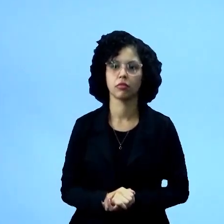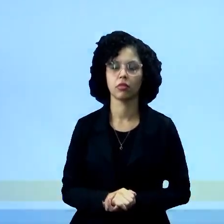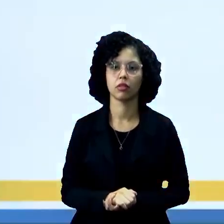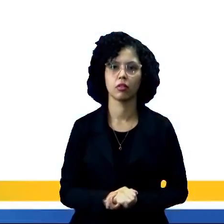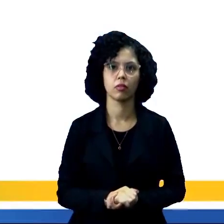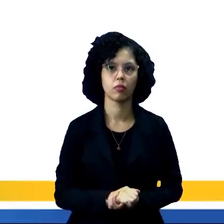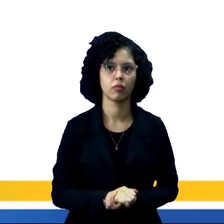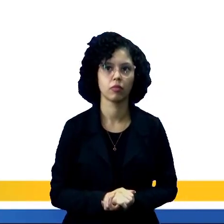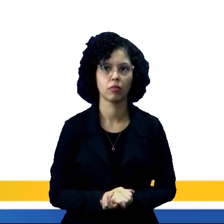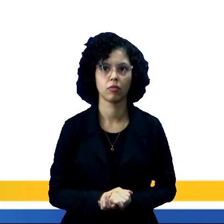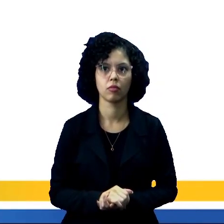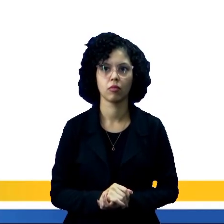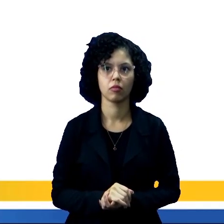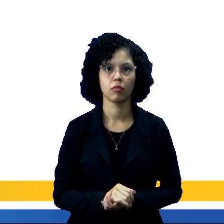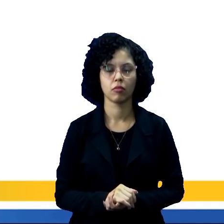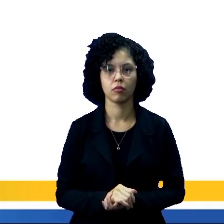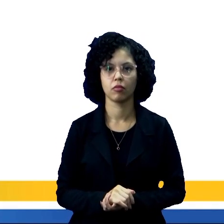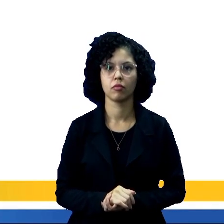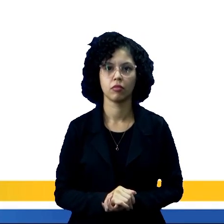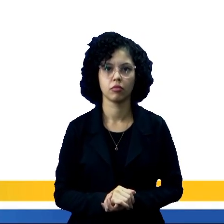vamos aos slides.